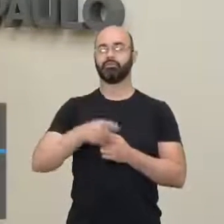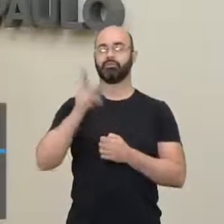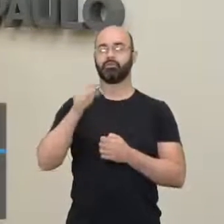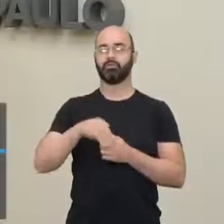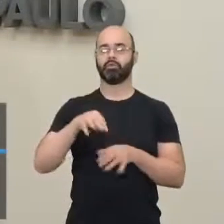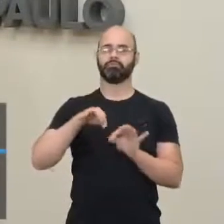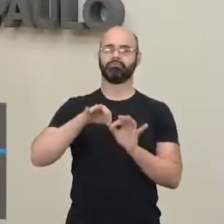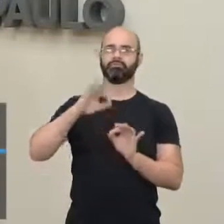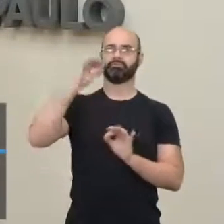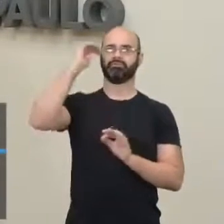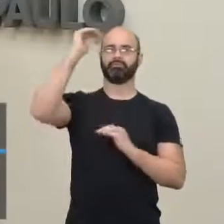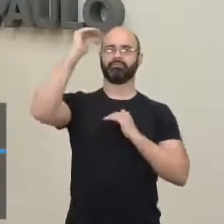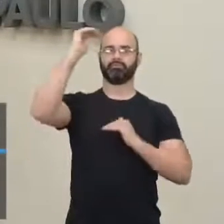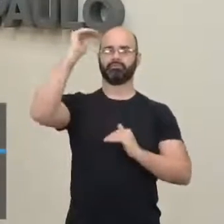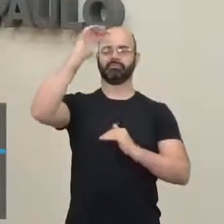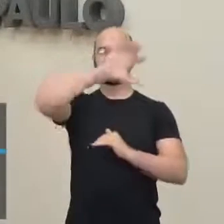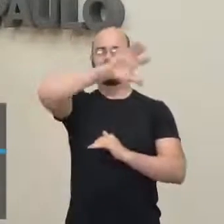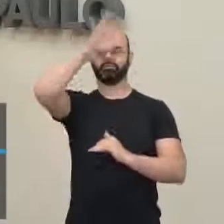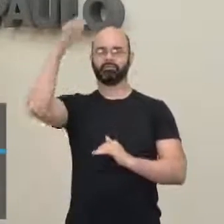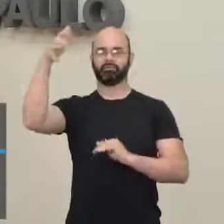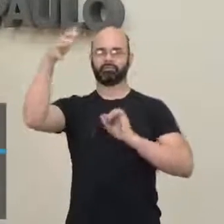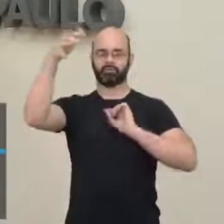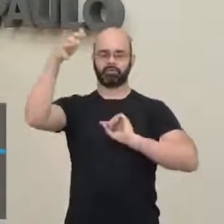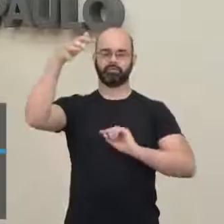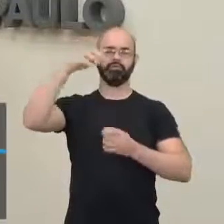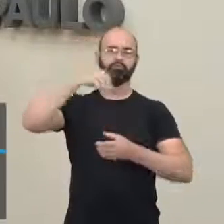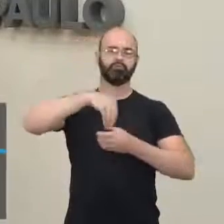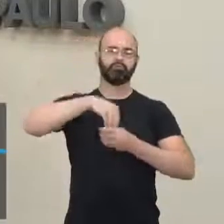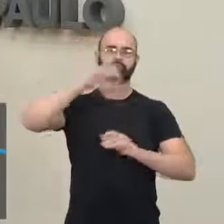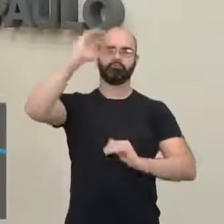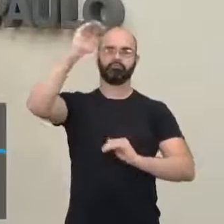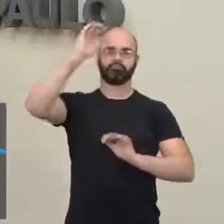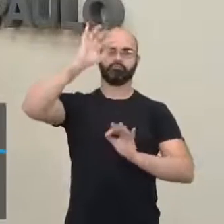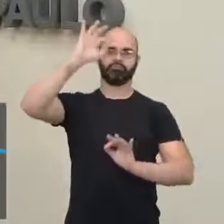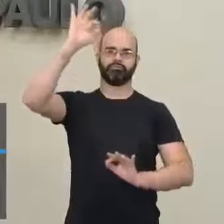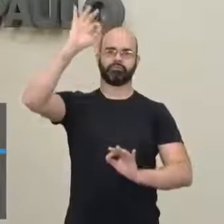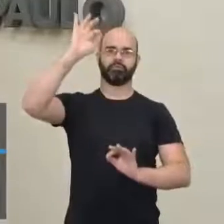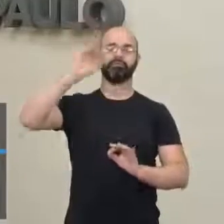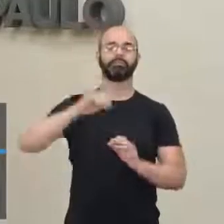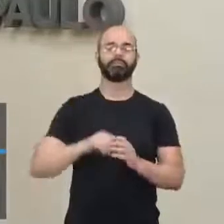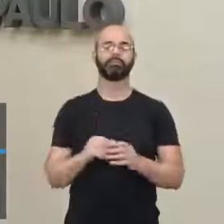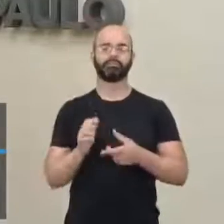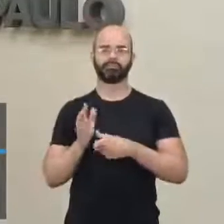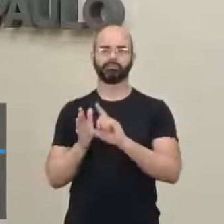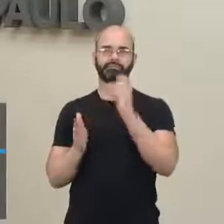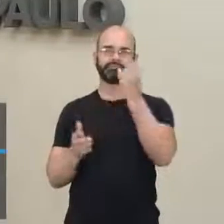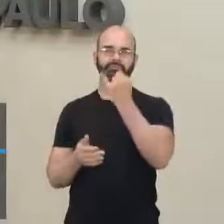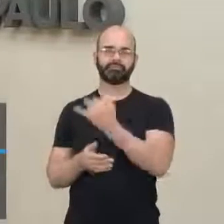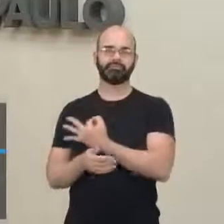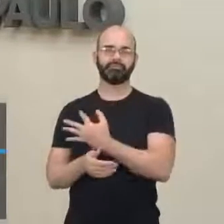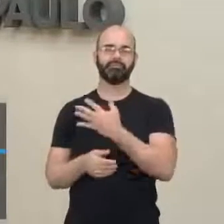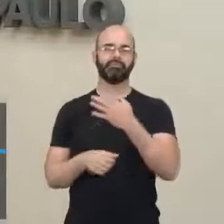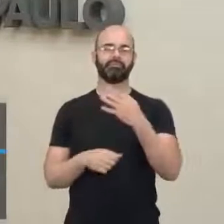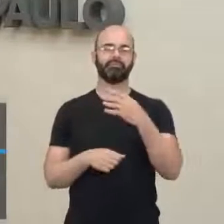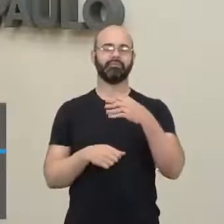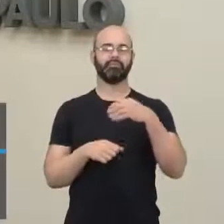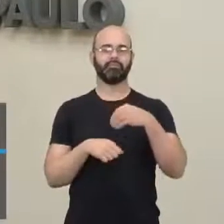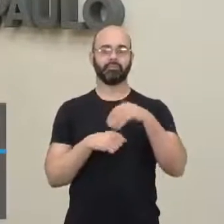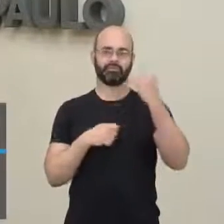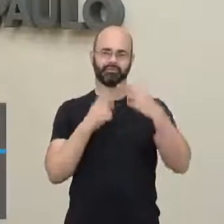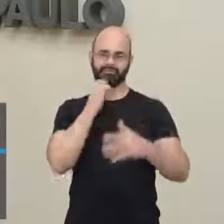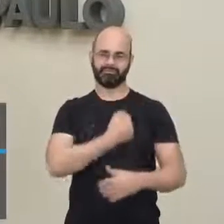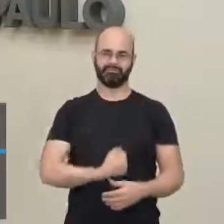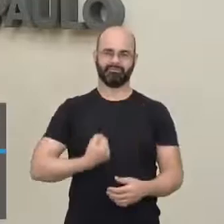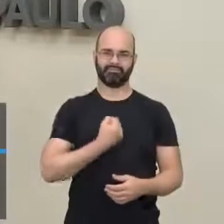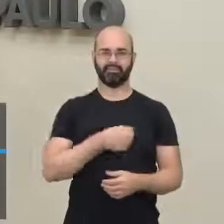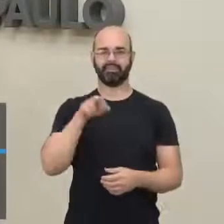distância aí da superfície da Terra. Então essas descontinuidades aí foram estudos que o Joel explicou aí, né, dando exemplo aí, né, do ultrassom aí.